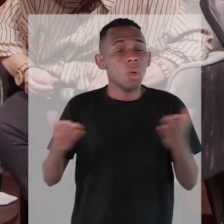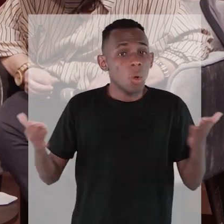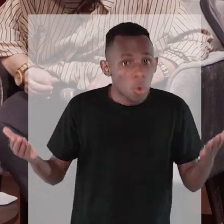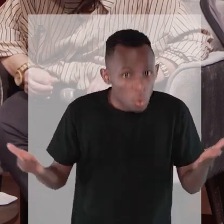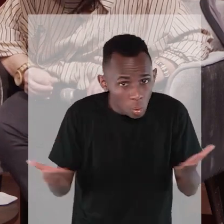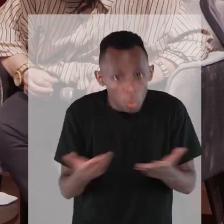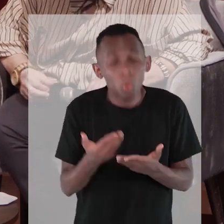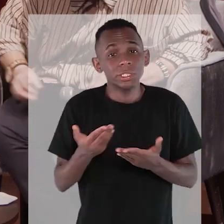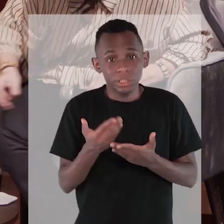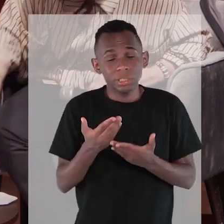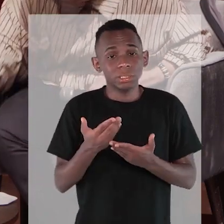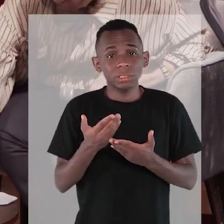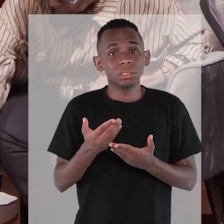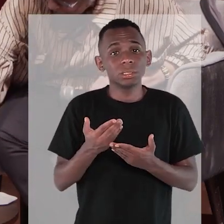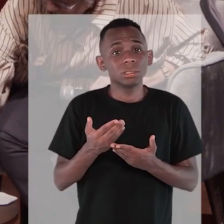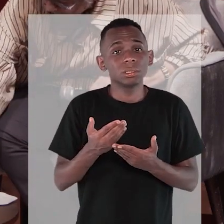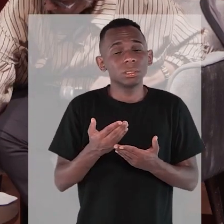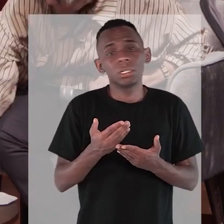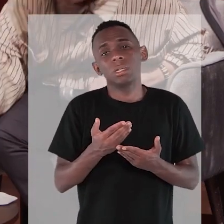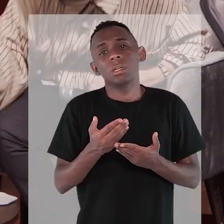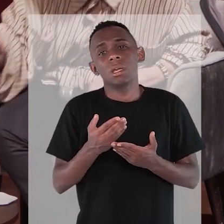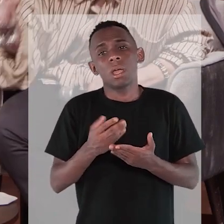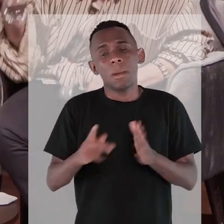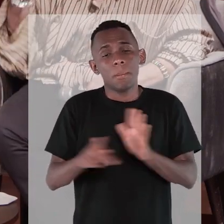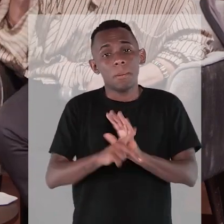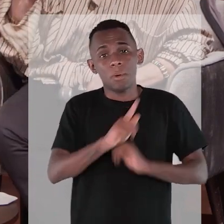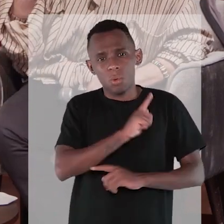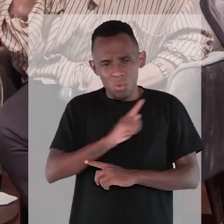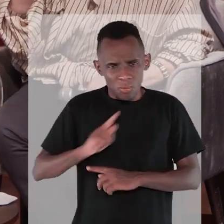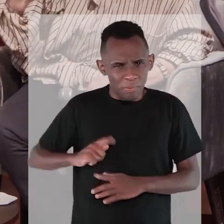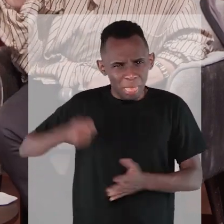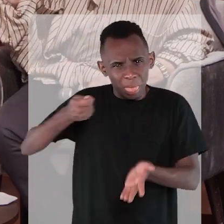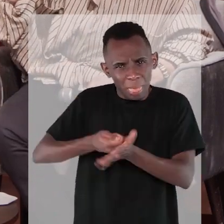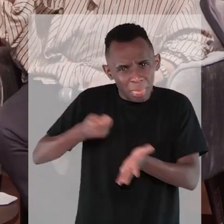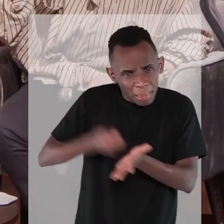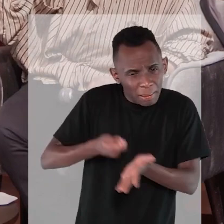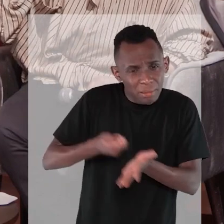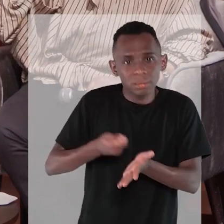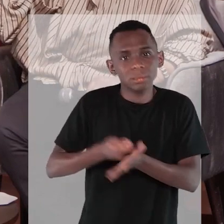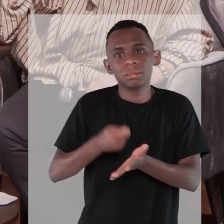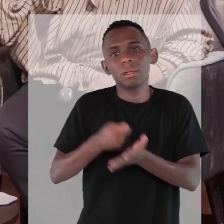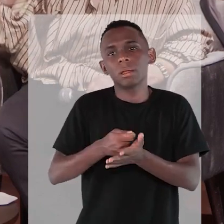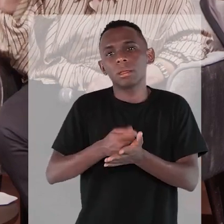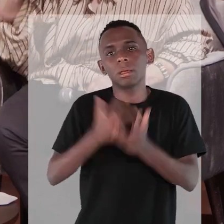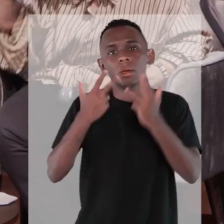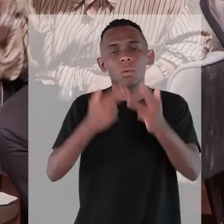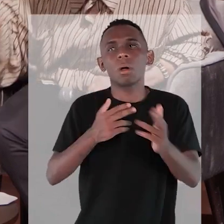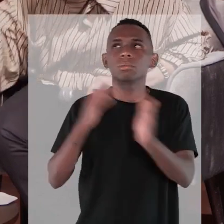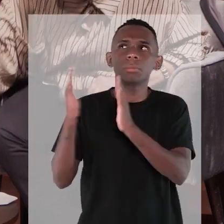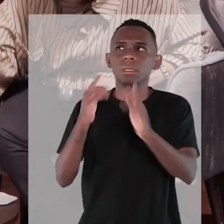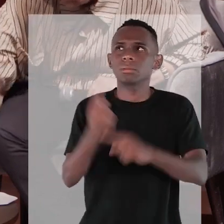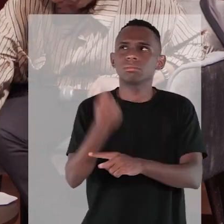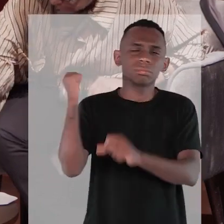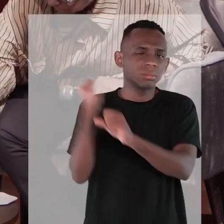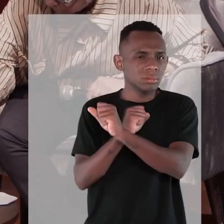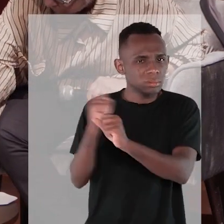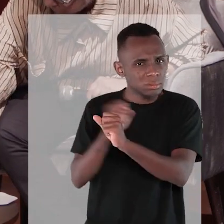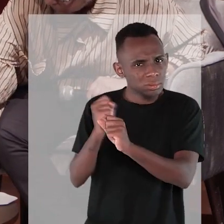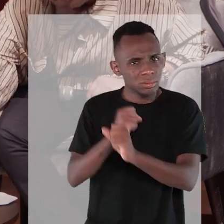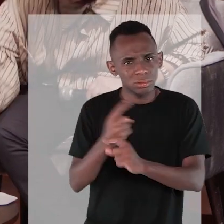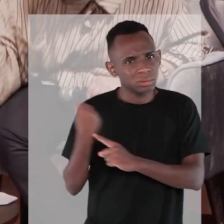regime fascista italiano de 100 anos atrás. Isso não é uma boa operação mental,